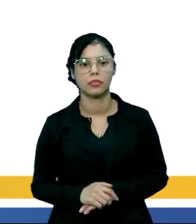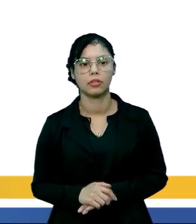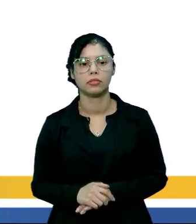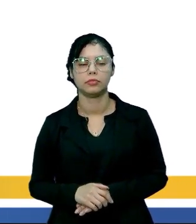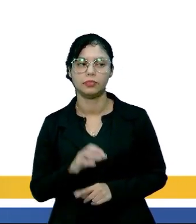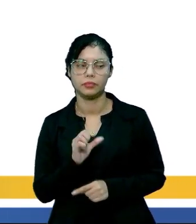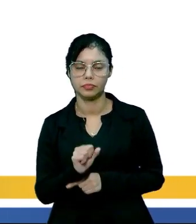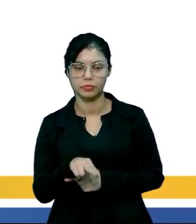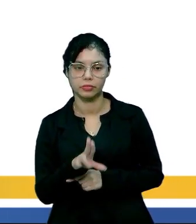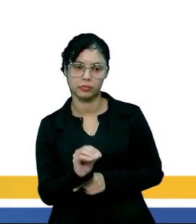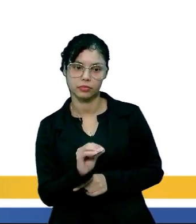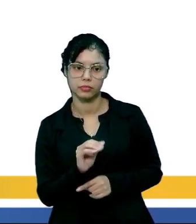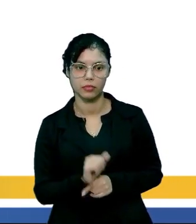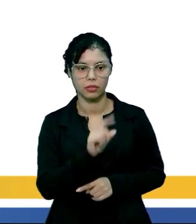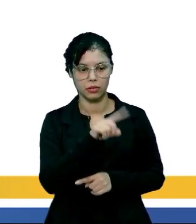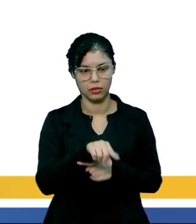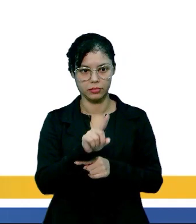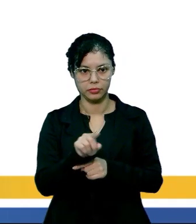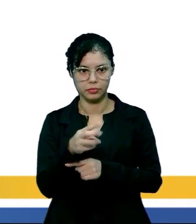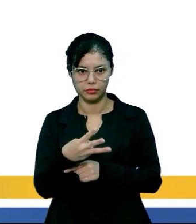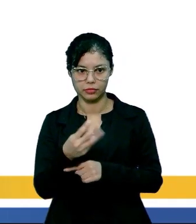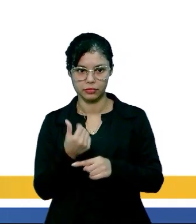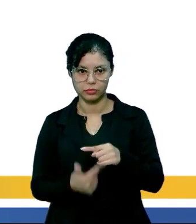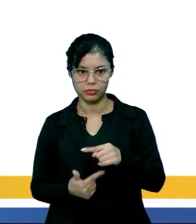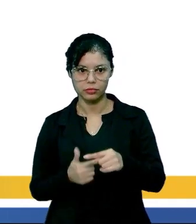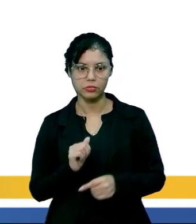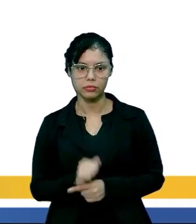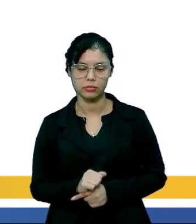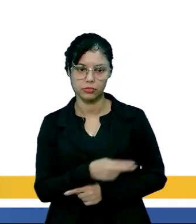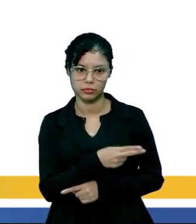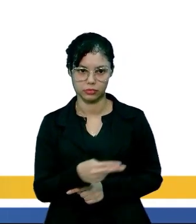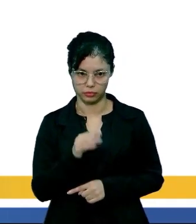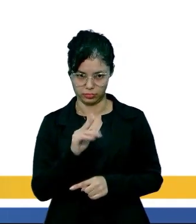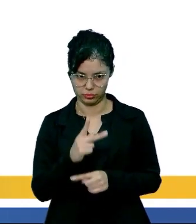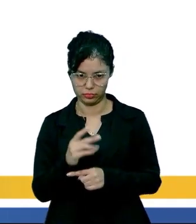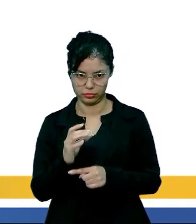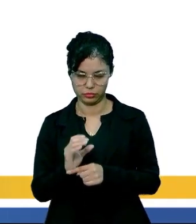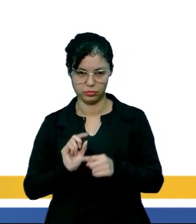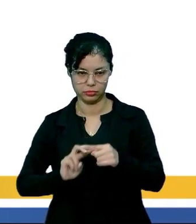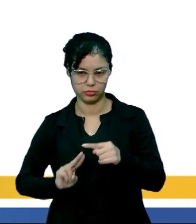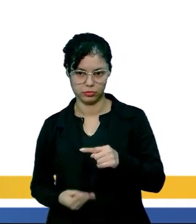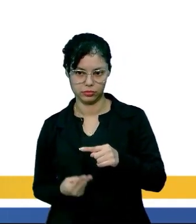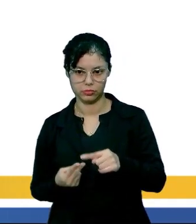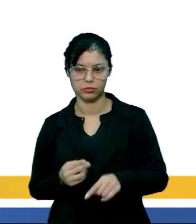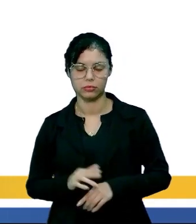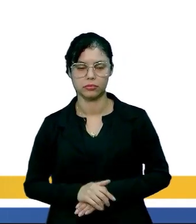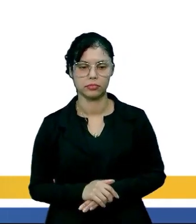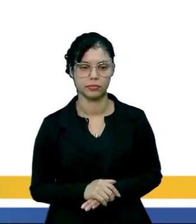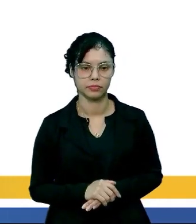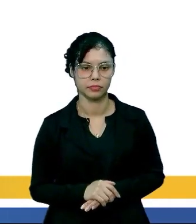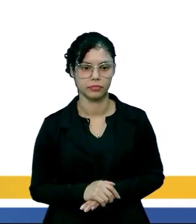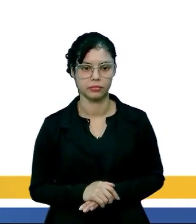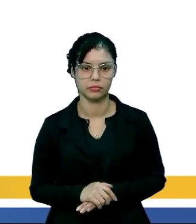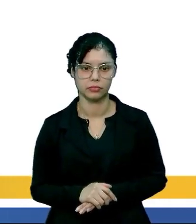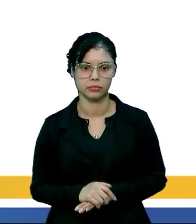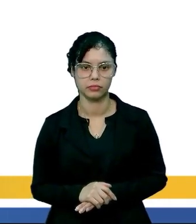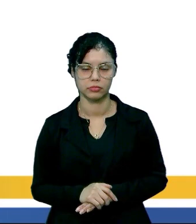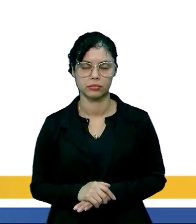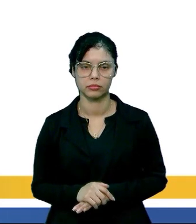O seno de 60 graus é raiz de 3 sobre 2, que é igual a PC sobre 2.000.